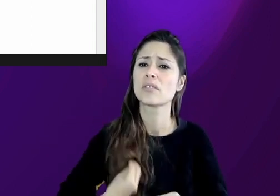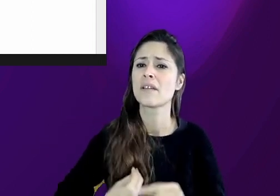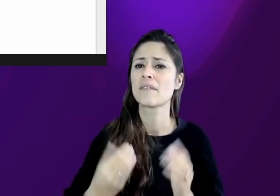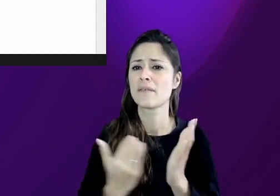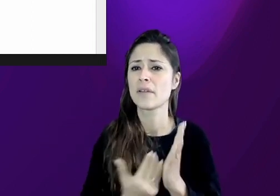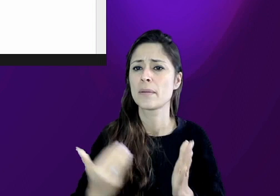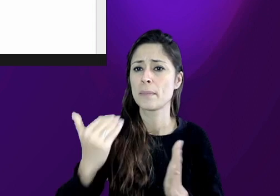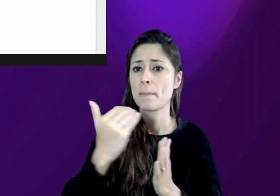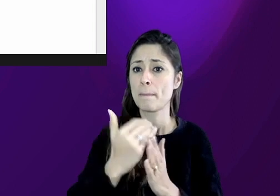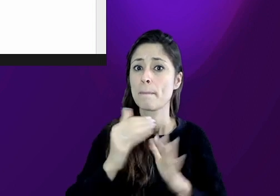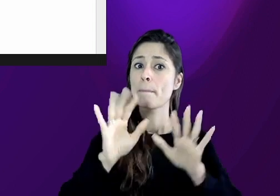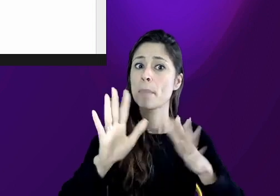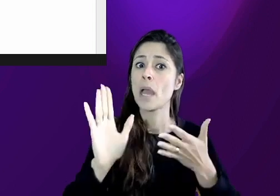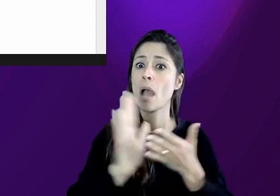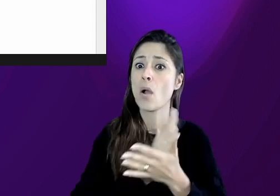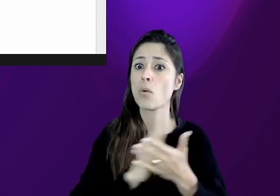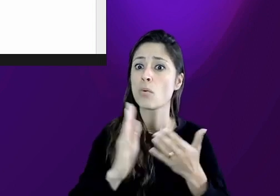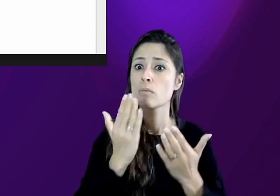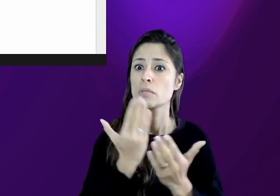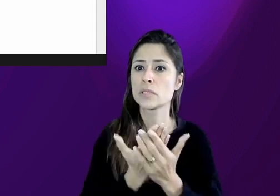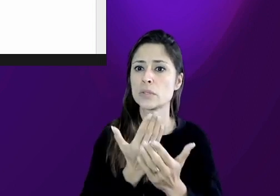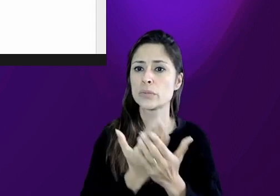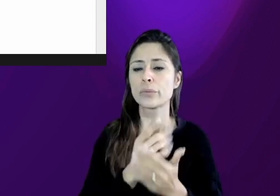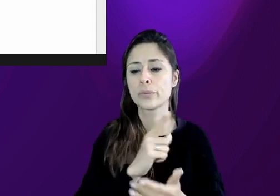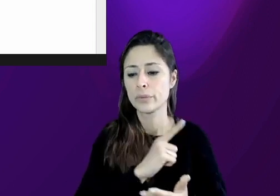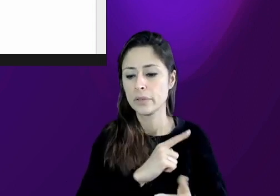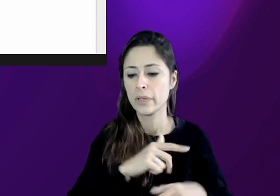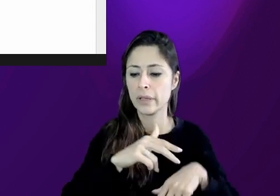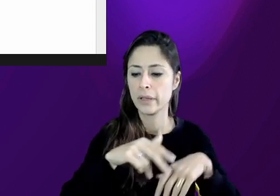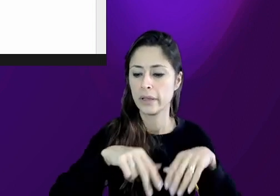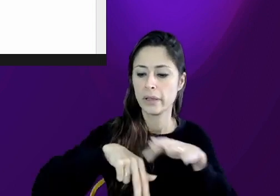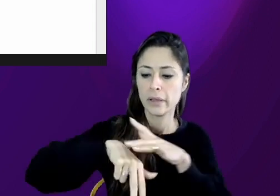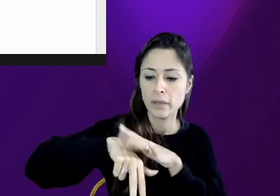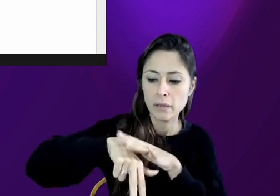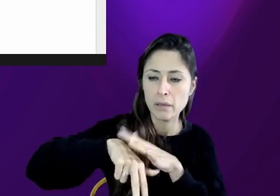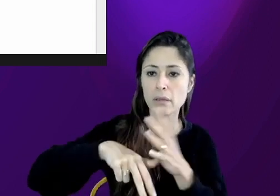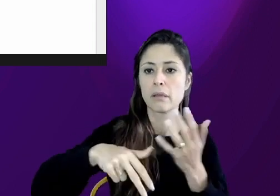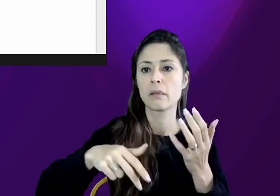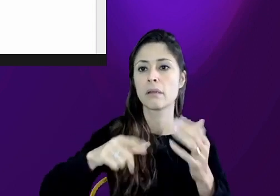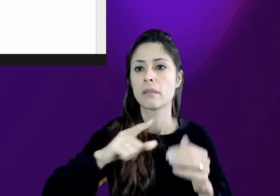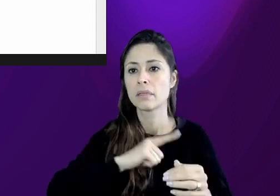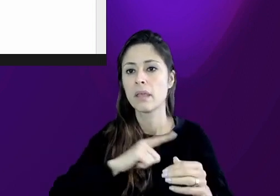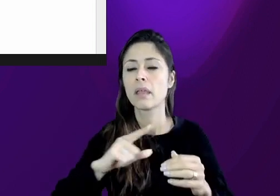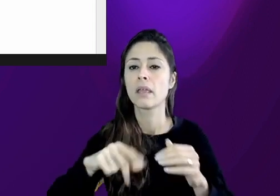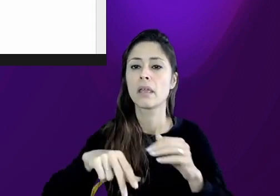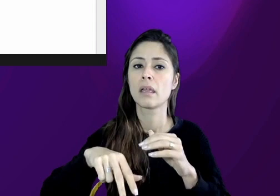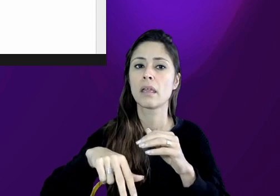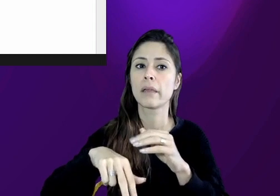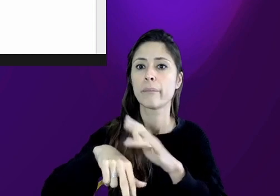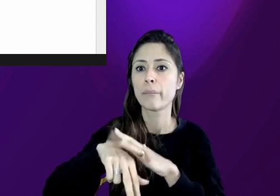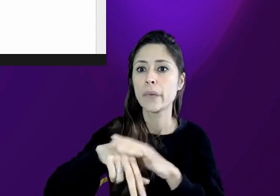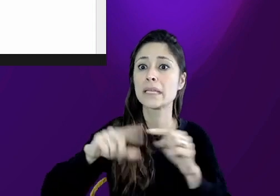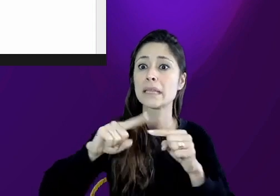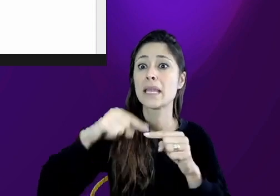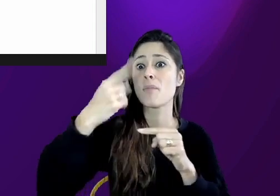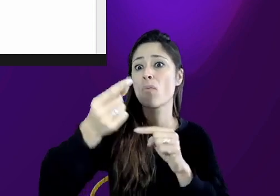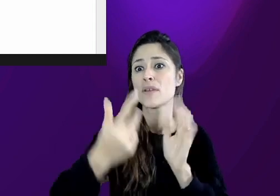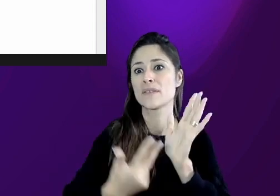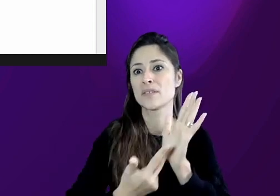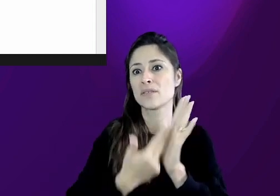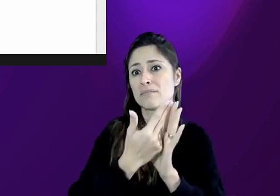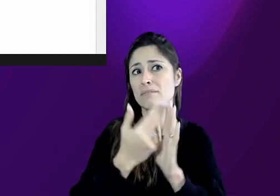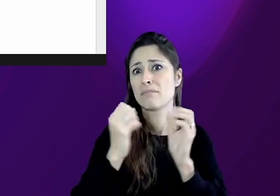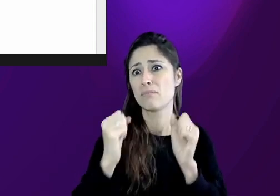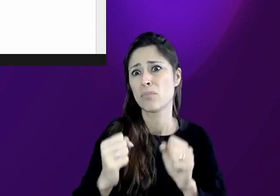estudos neoadjuvantes, entra todo mundo. Entra paciente micrometastático, entra paciente que depois vai operar e teve complicação